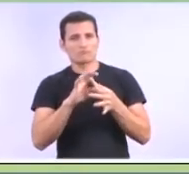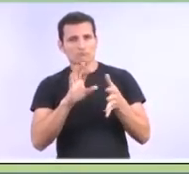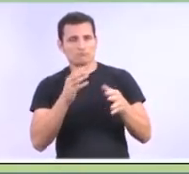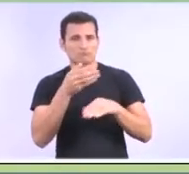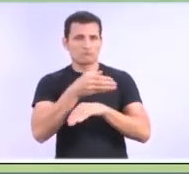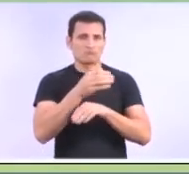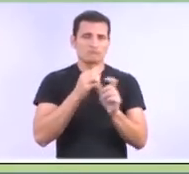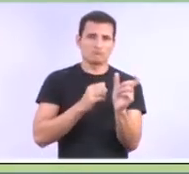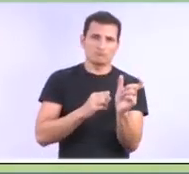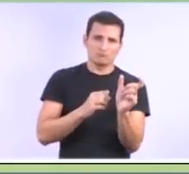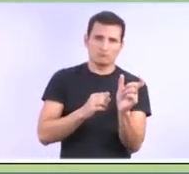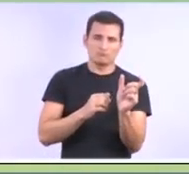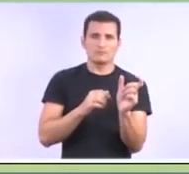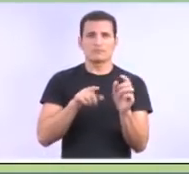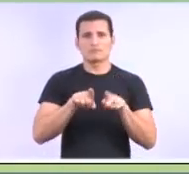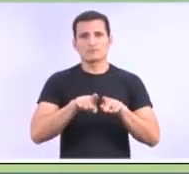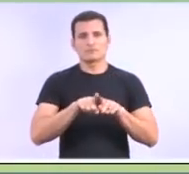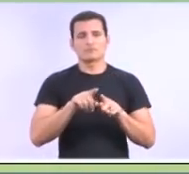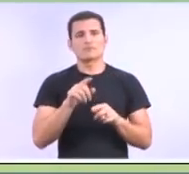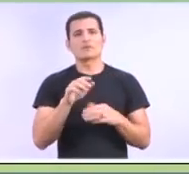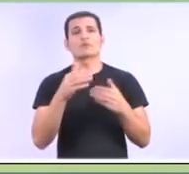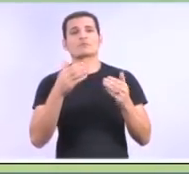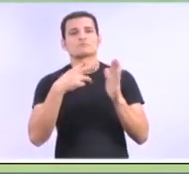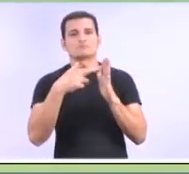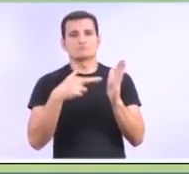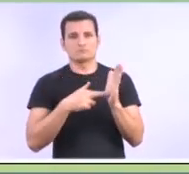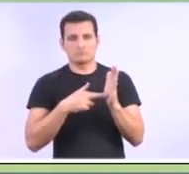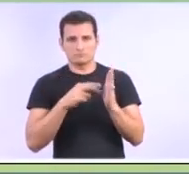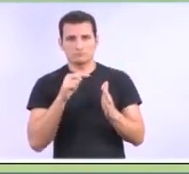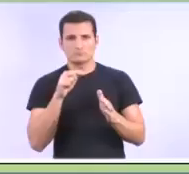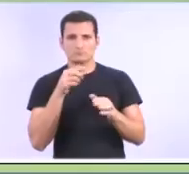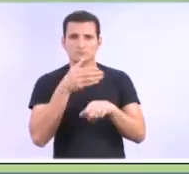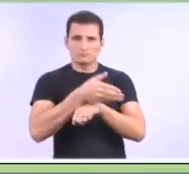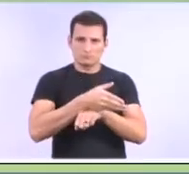permitem definir regras para esse acesso. Quem faz